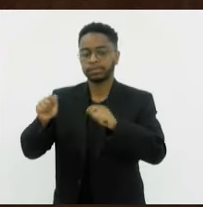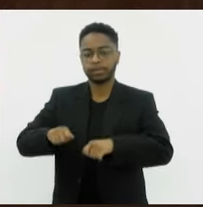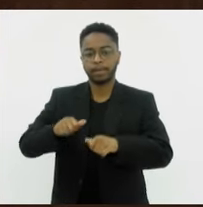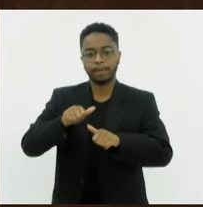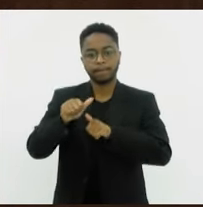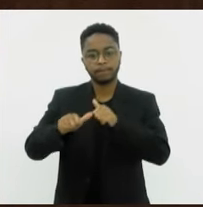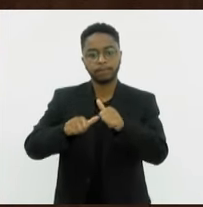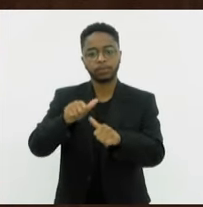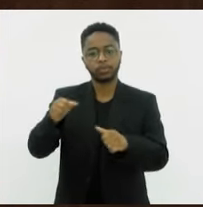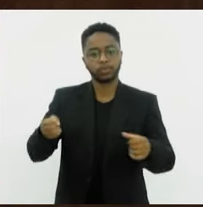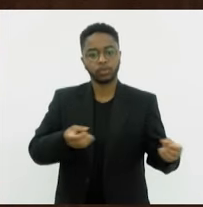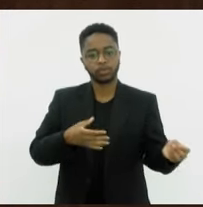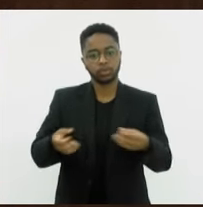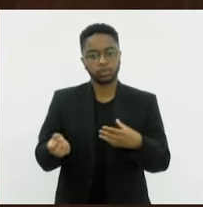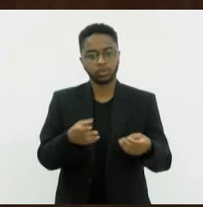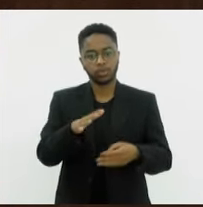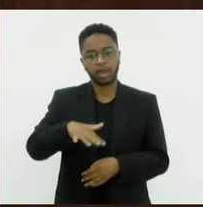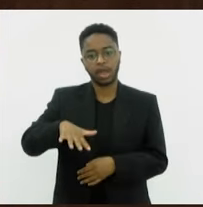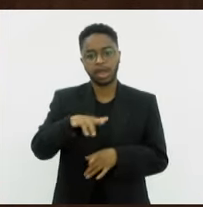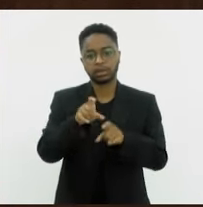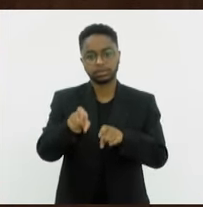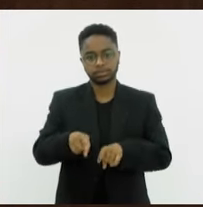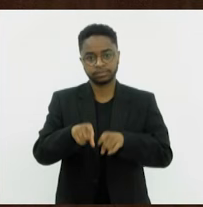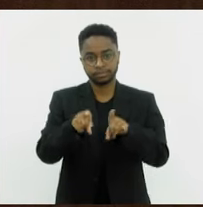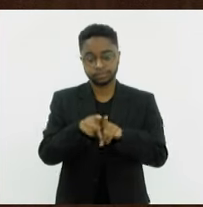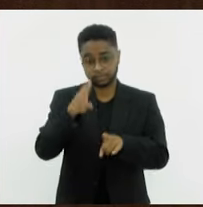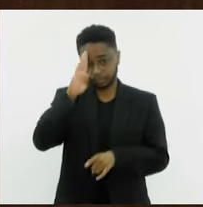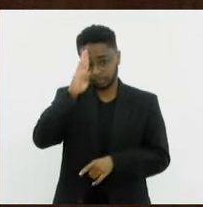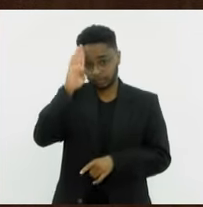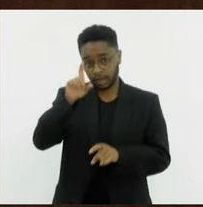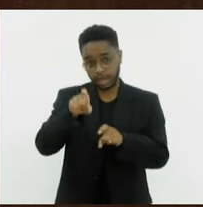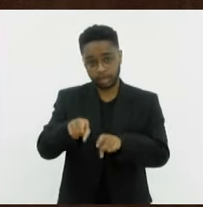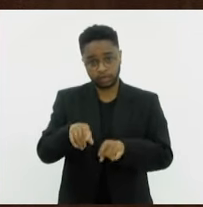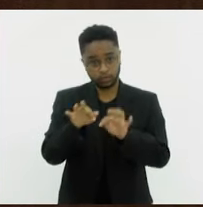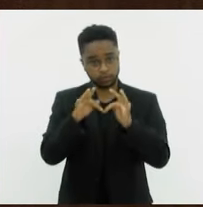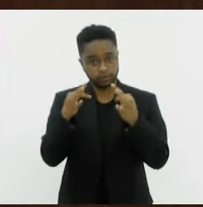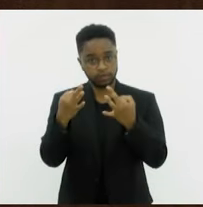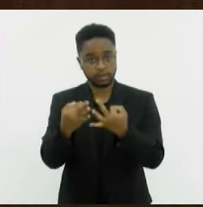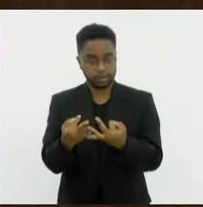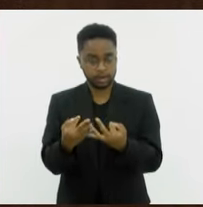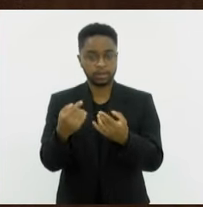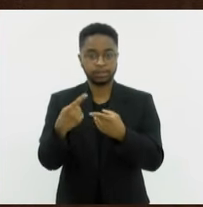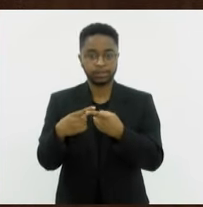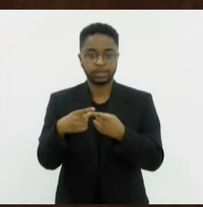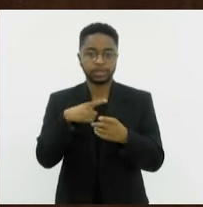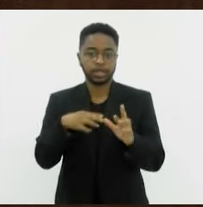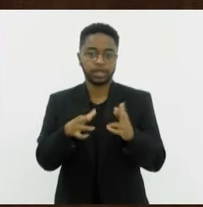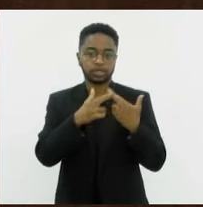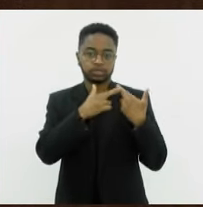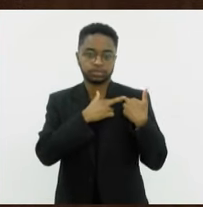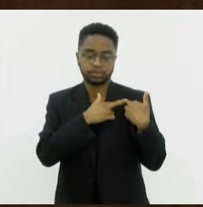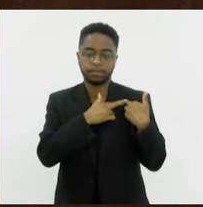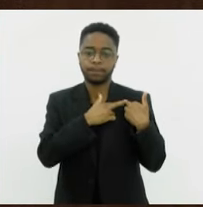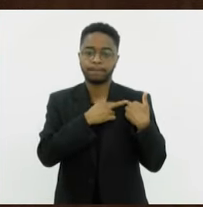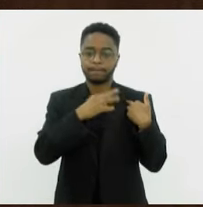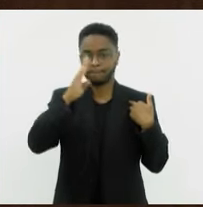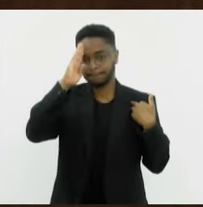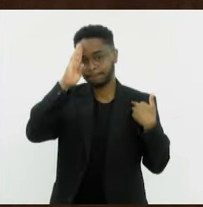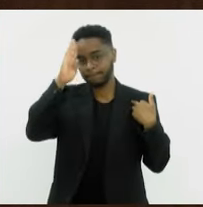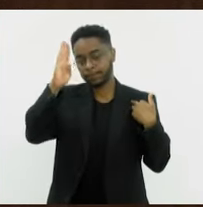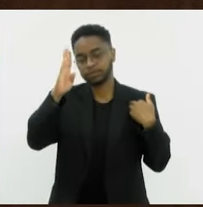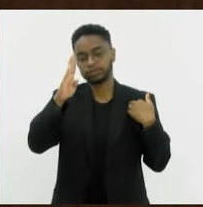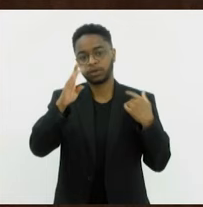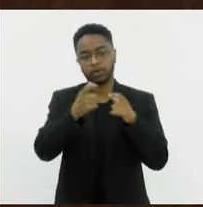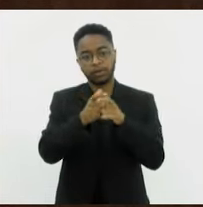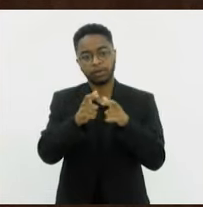inovação também no campo, especialmente na agricultura familiar, que é a responsável pela maior parte da produção de alimentos no nosso